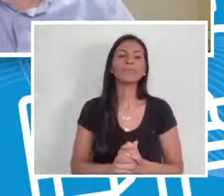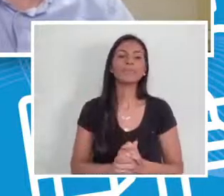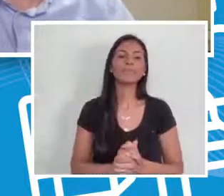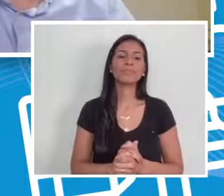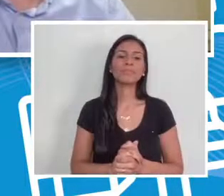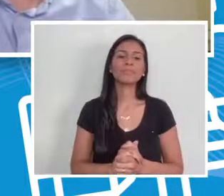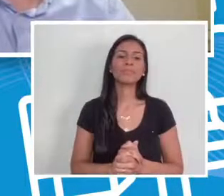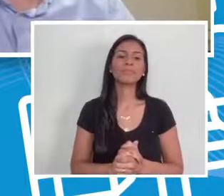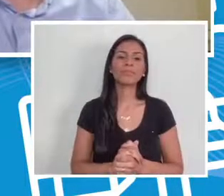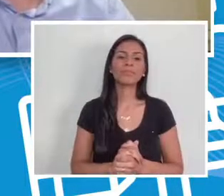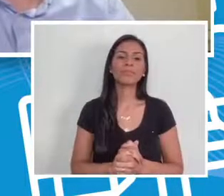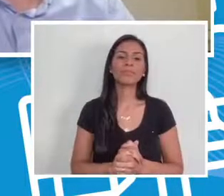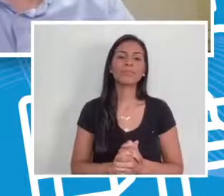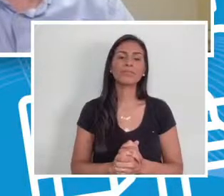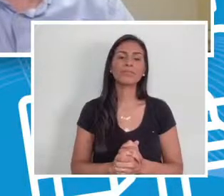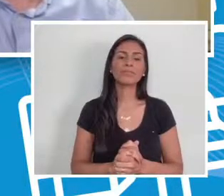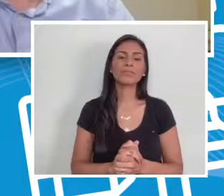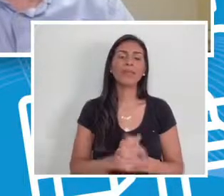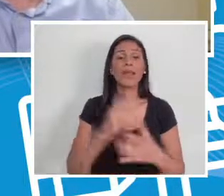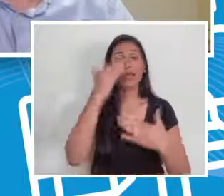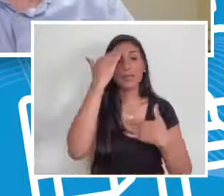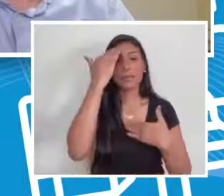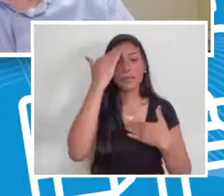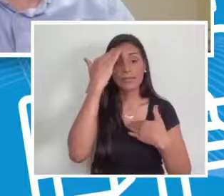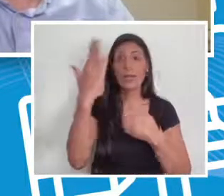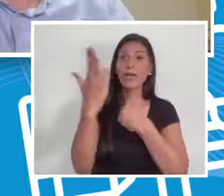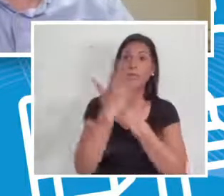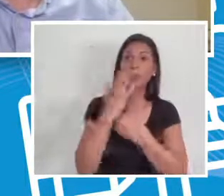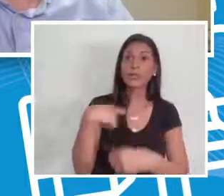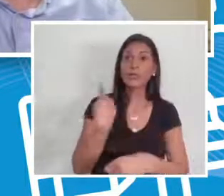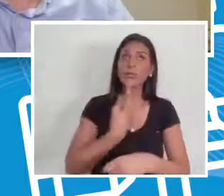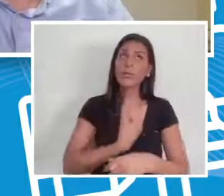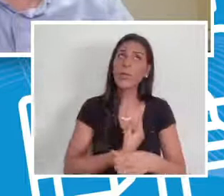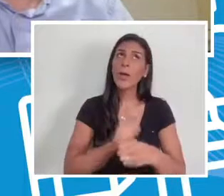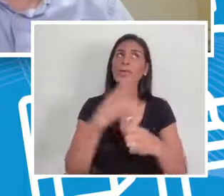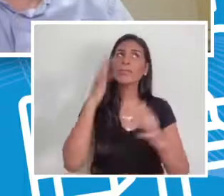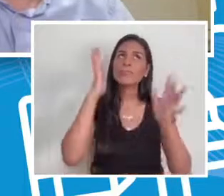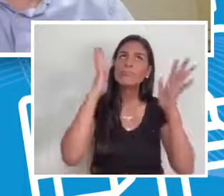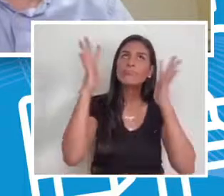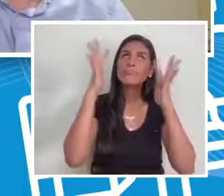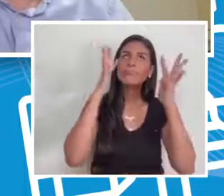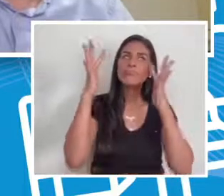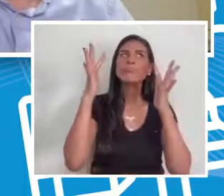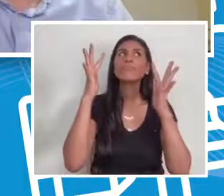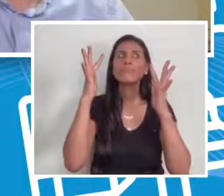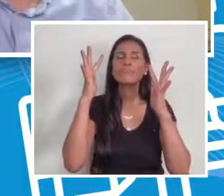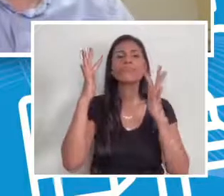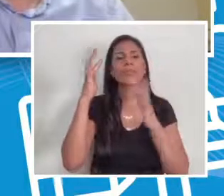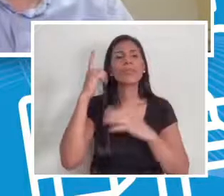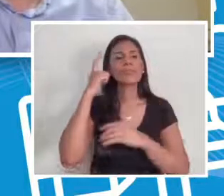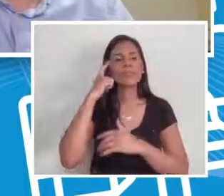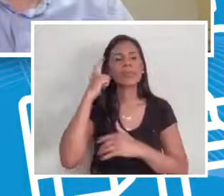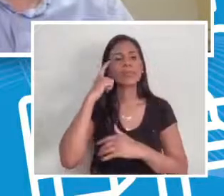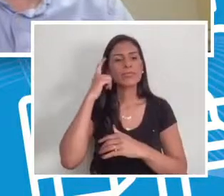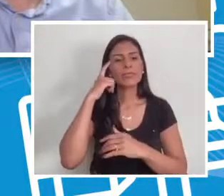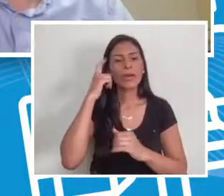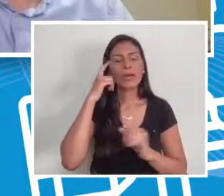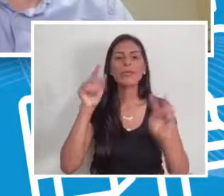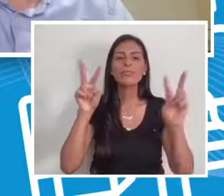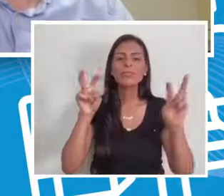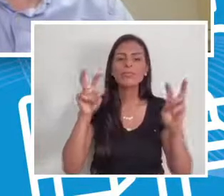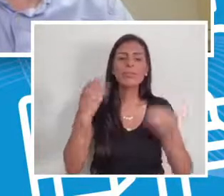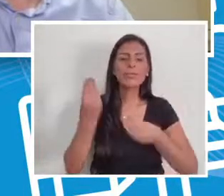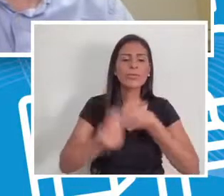de pensar aí a nossa questão, que é a ideia de efetividade, ou